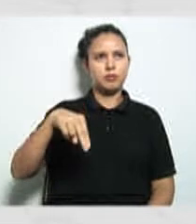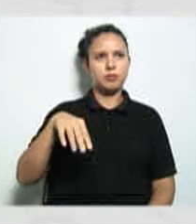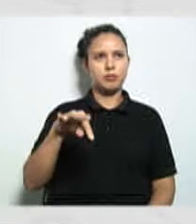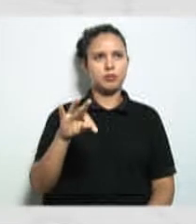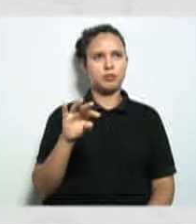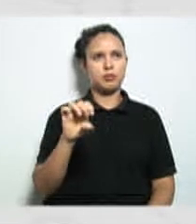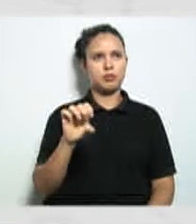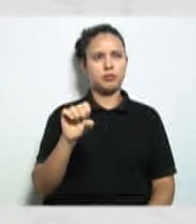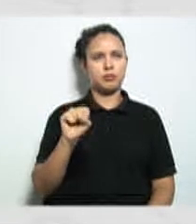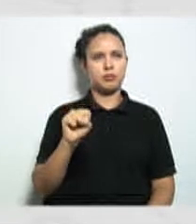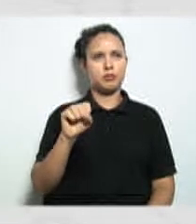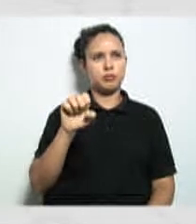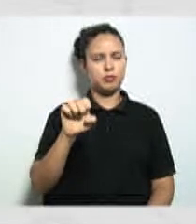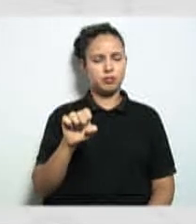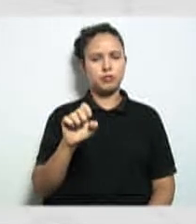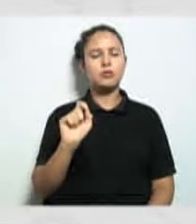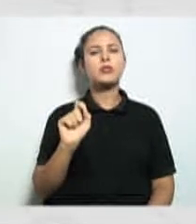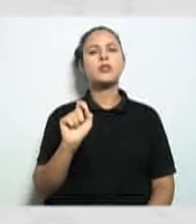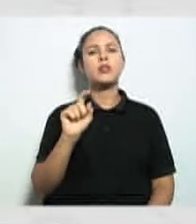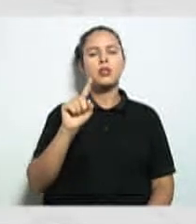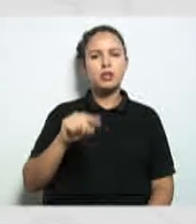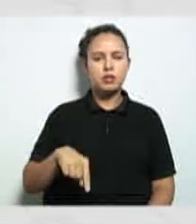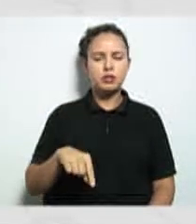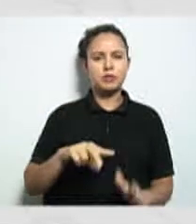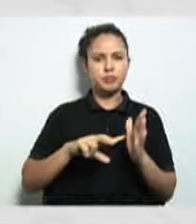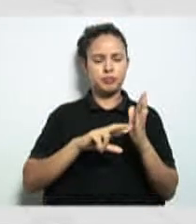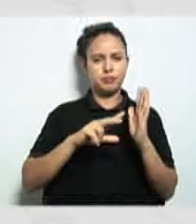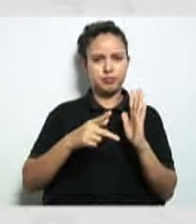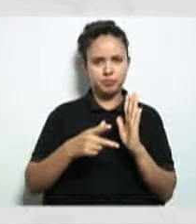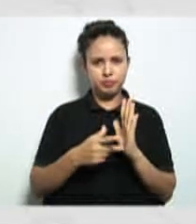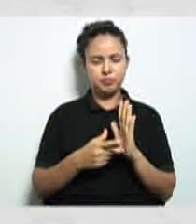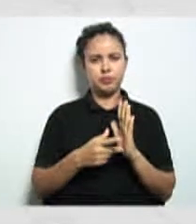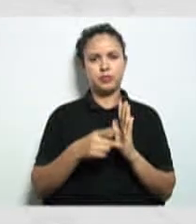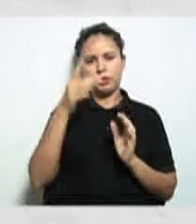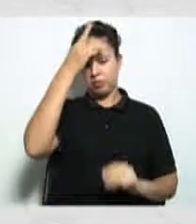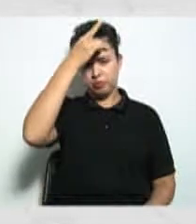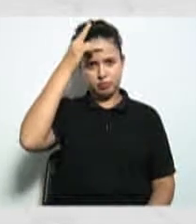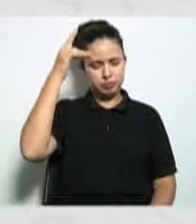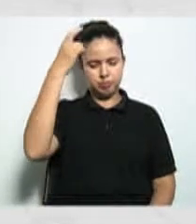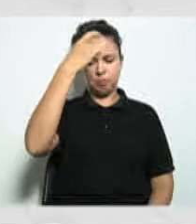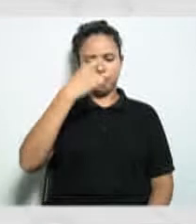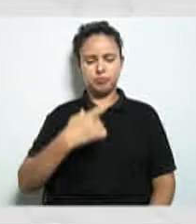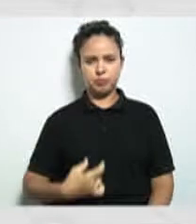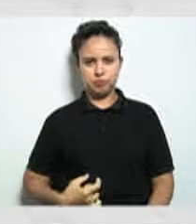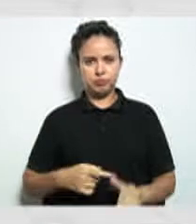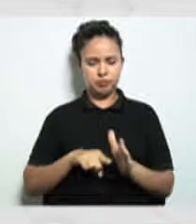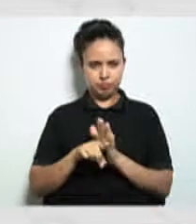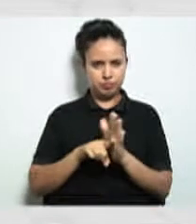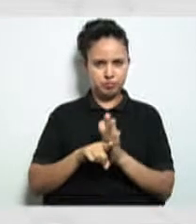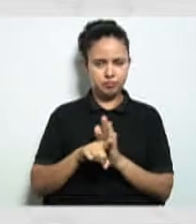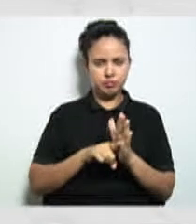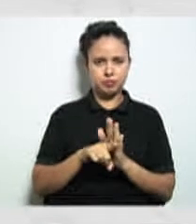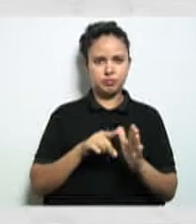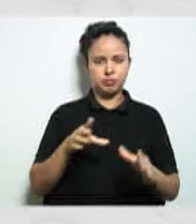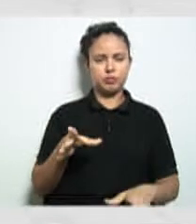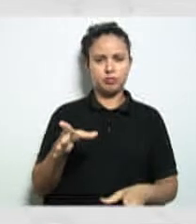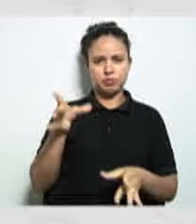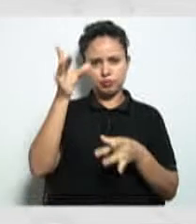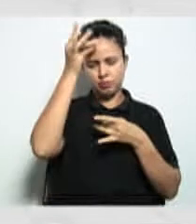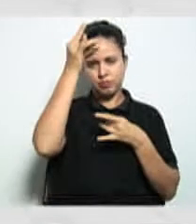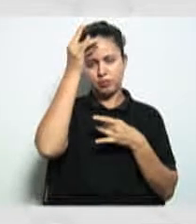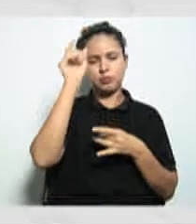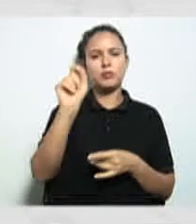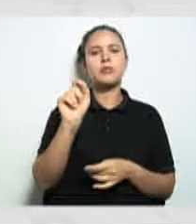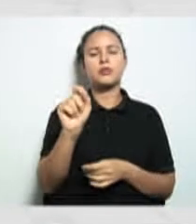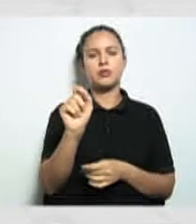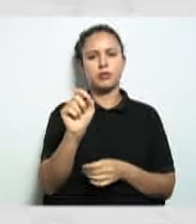ordem, a síntese, que é o princípio pelo qual o pesquisador consegue apreender com